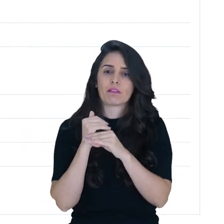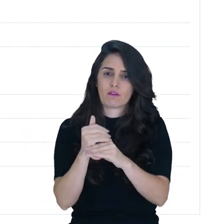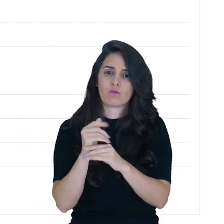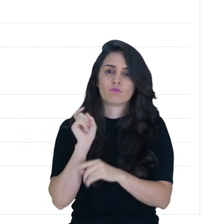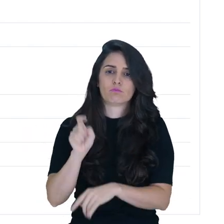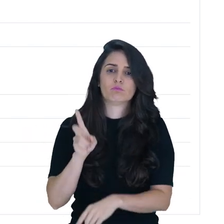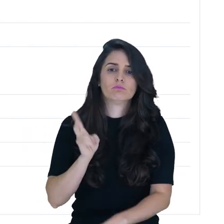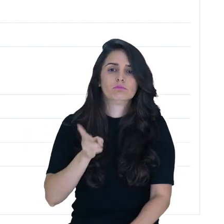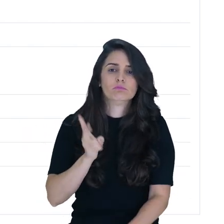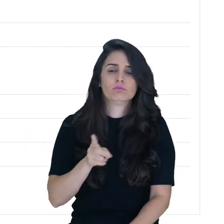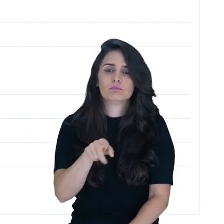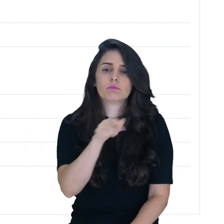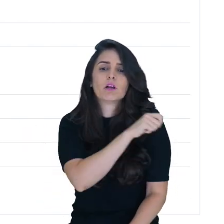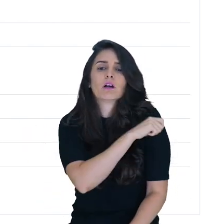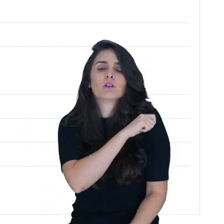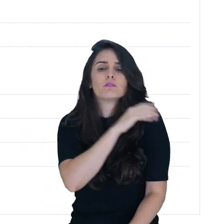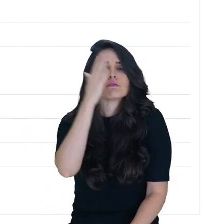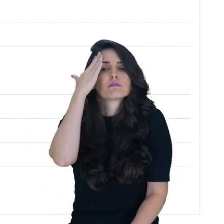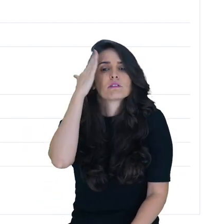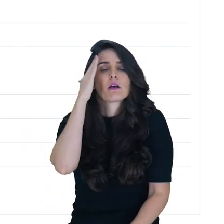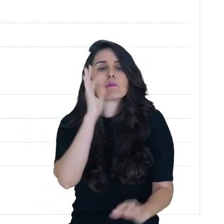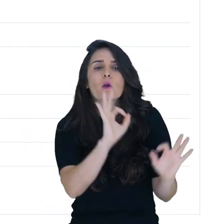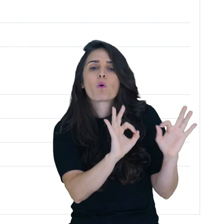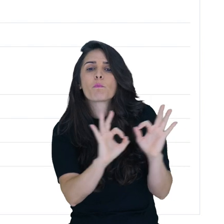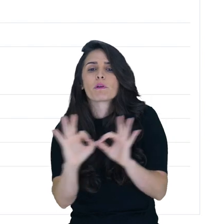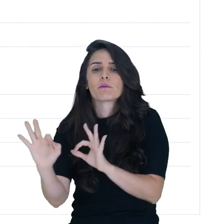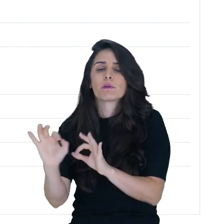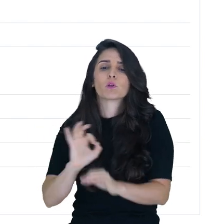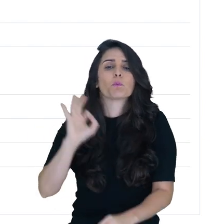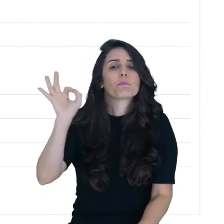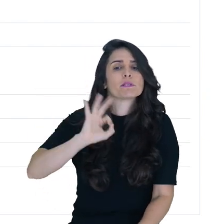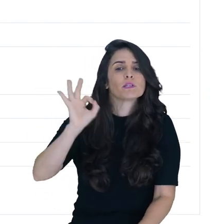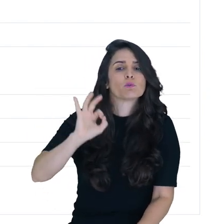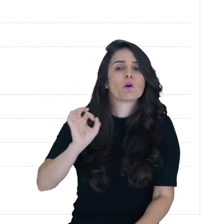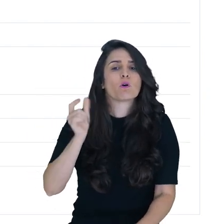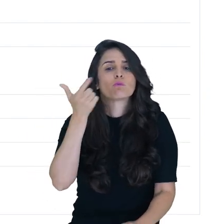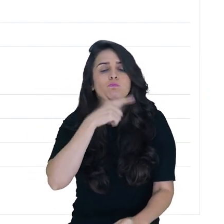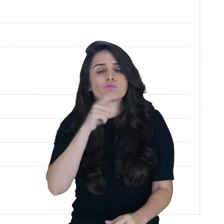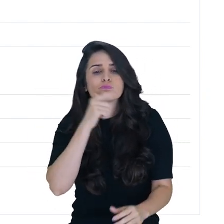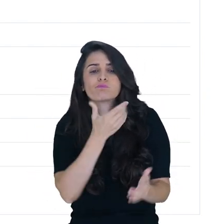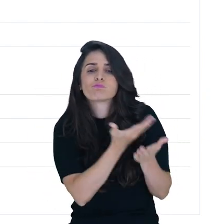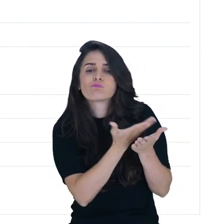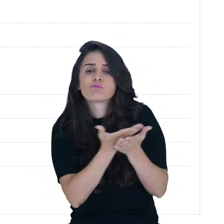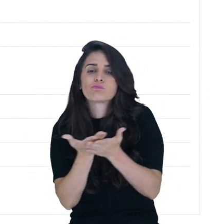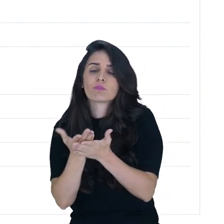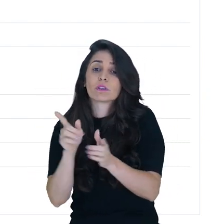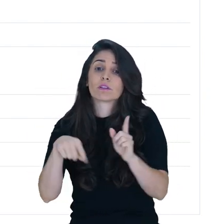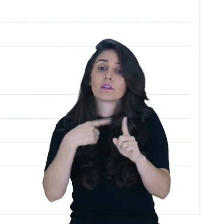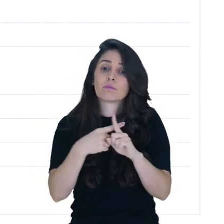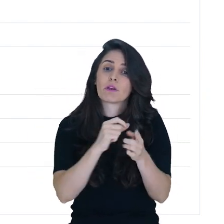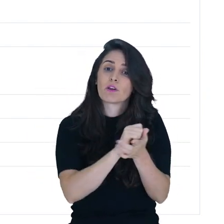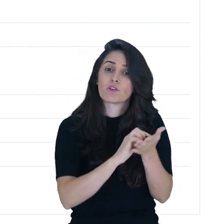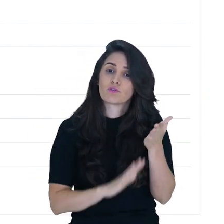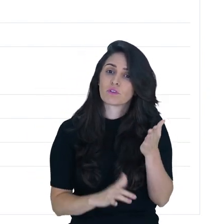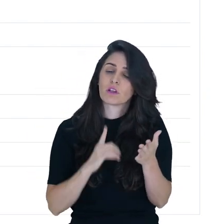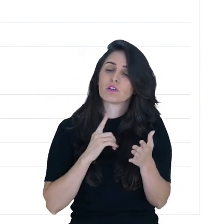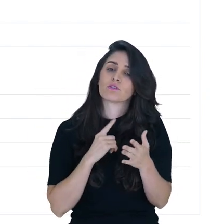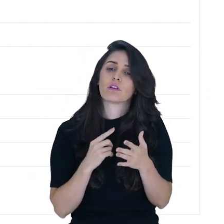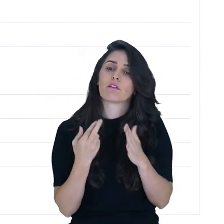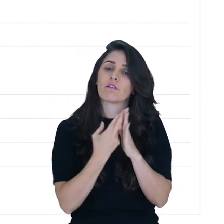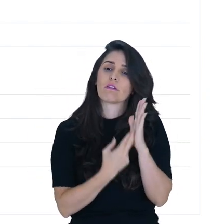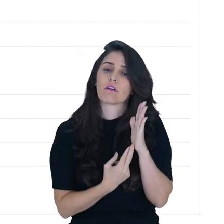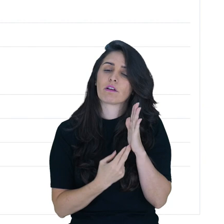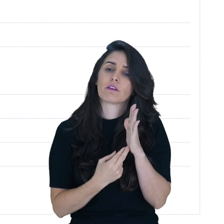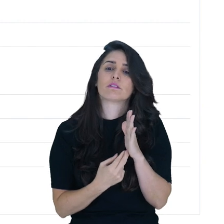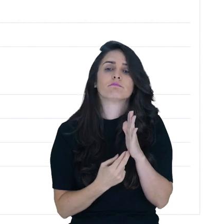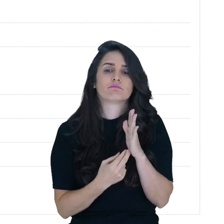é importante manter para que o estudante possa ir acompanhando e para quando você também coloca atividades com critérios de